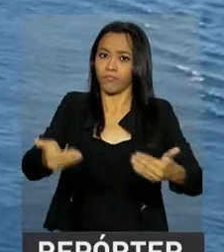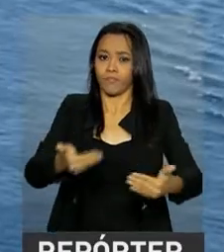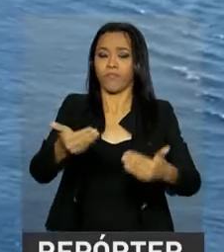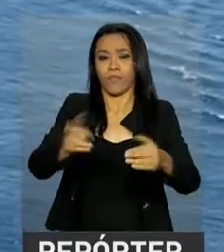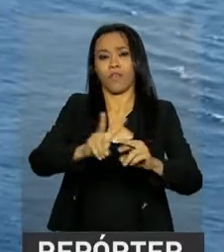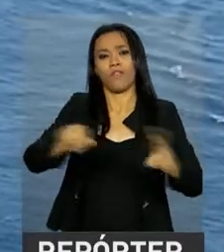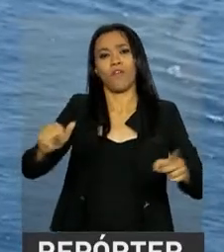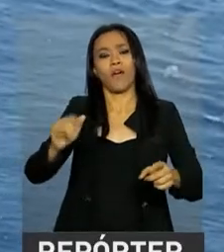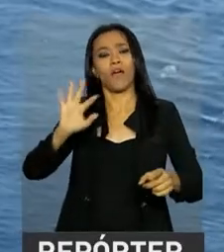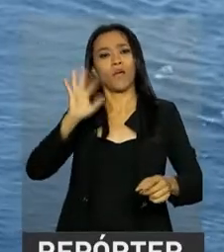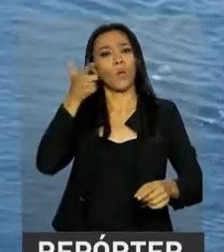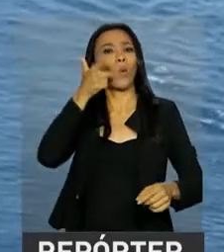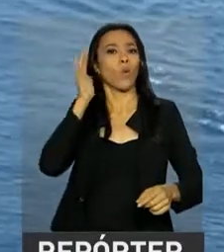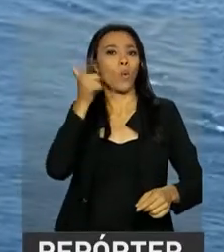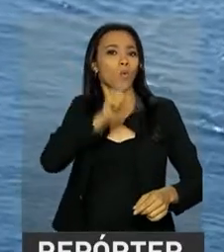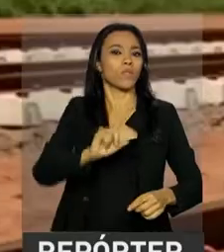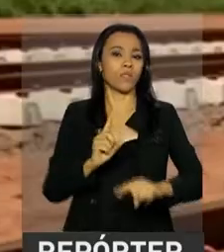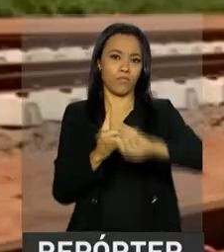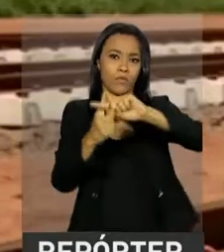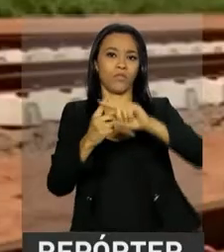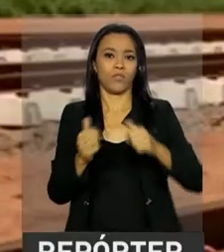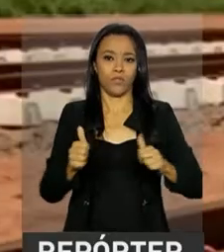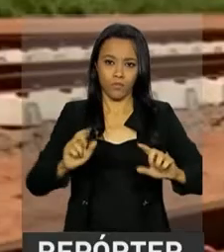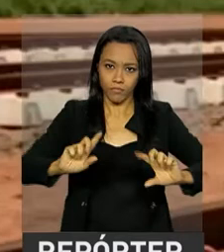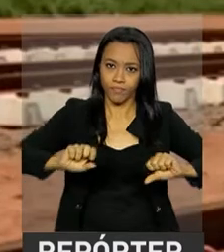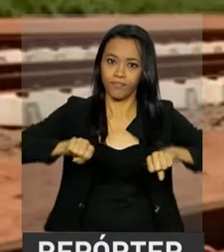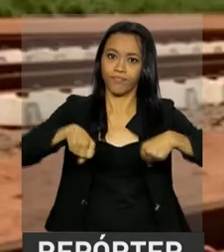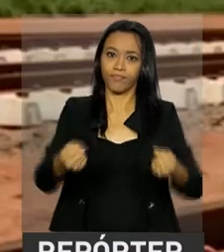positivo estão superados na frente